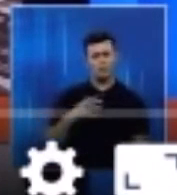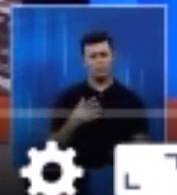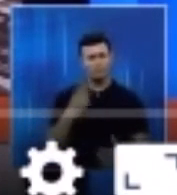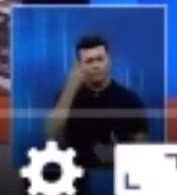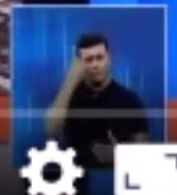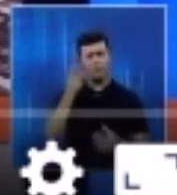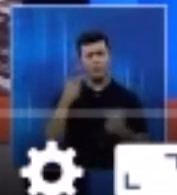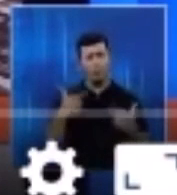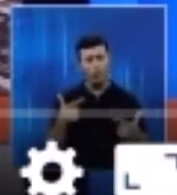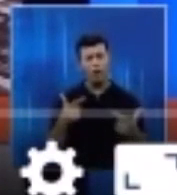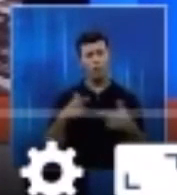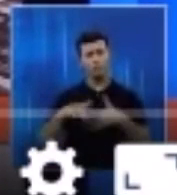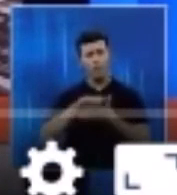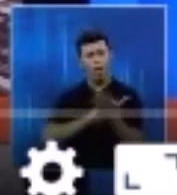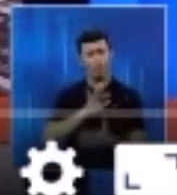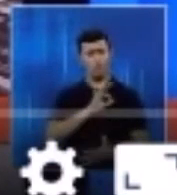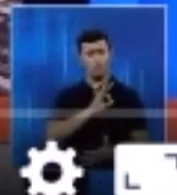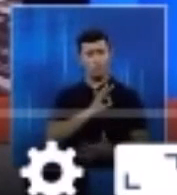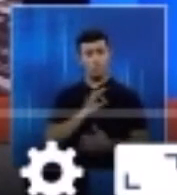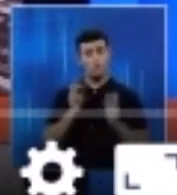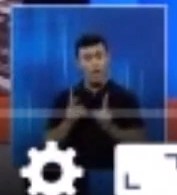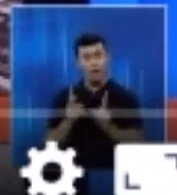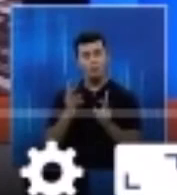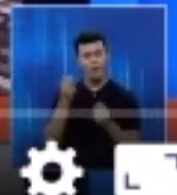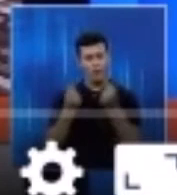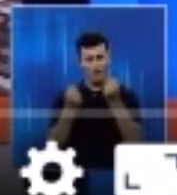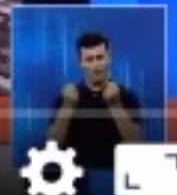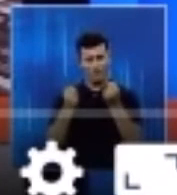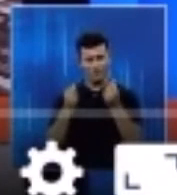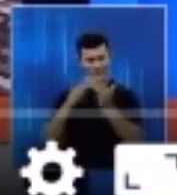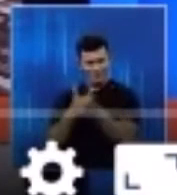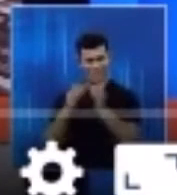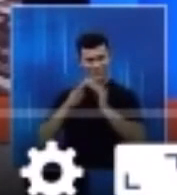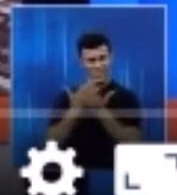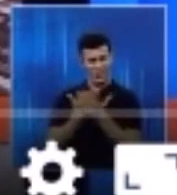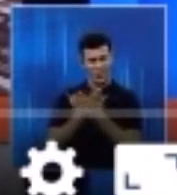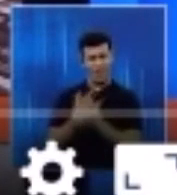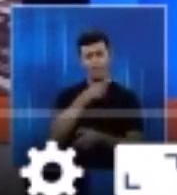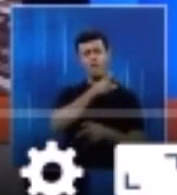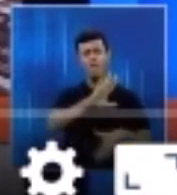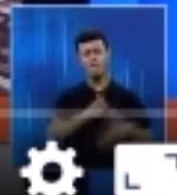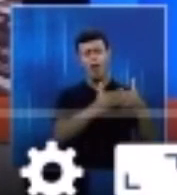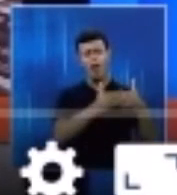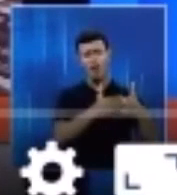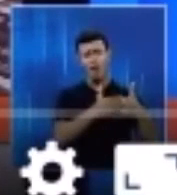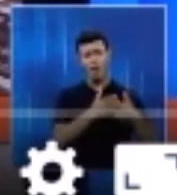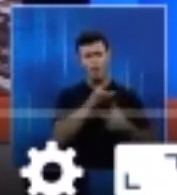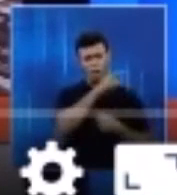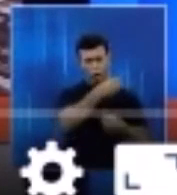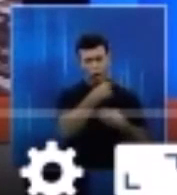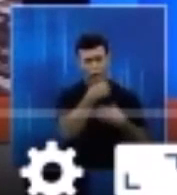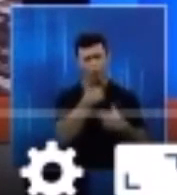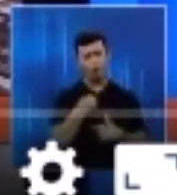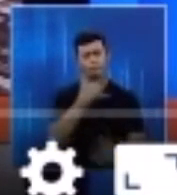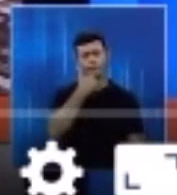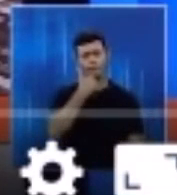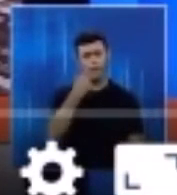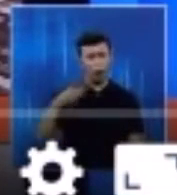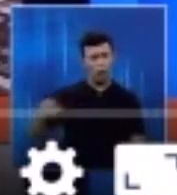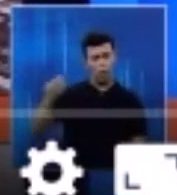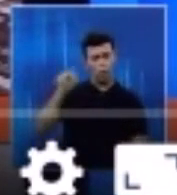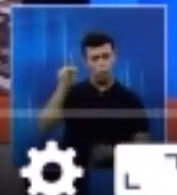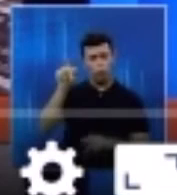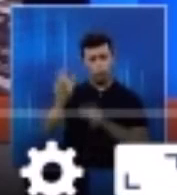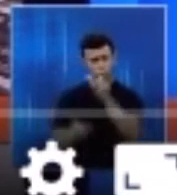tem Guarda Civil Metropolitana. E a Ronda Escolar foi encerrada por você. Portanto, não venha querer dar aula de eficiência aqui, porque você é mal avaliado pela